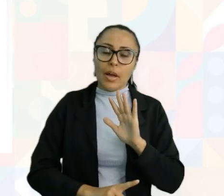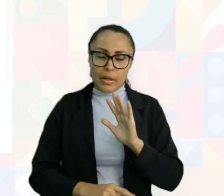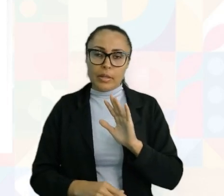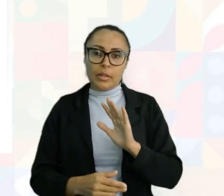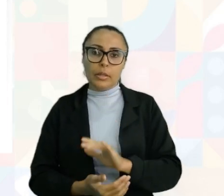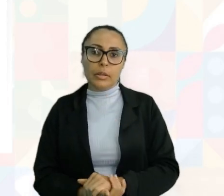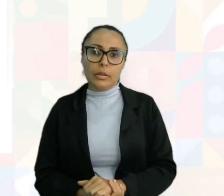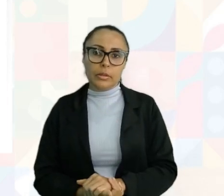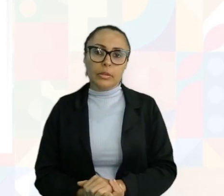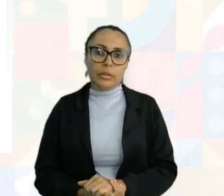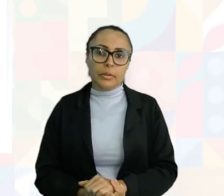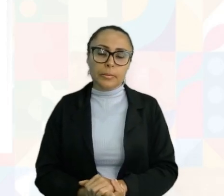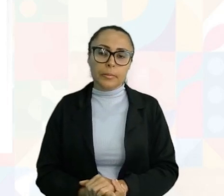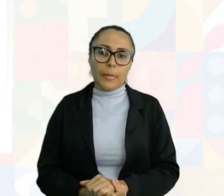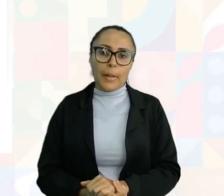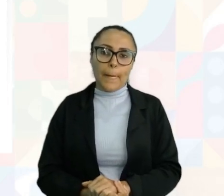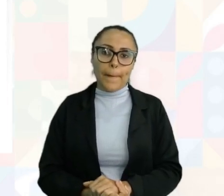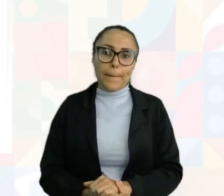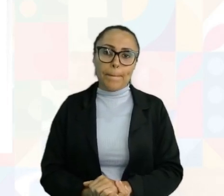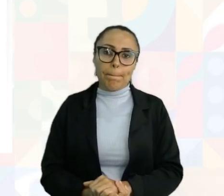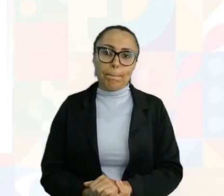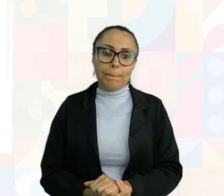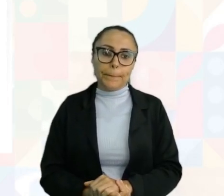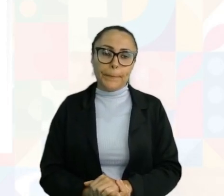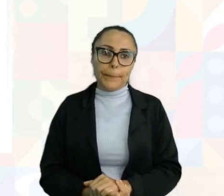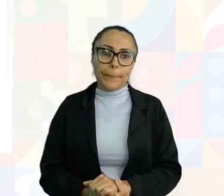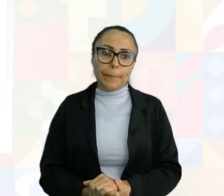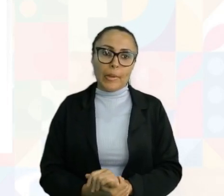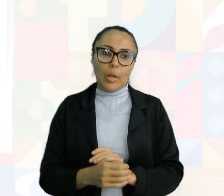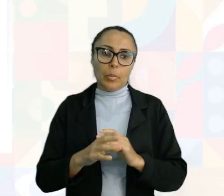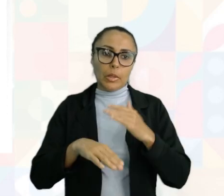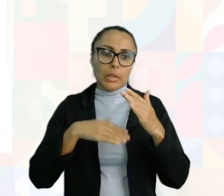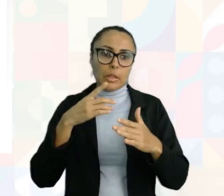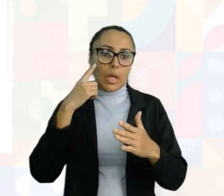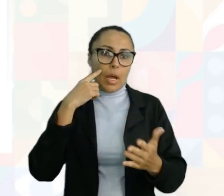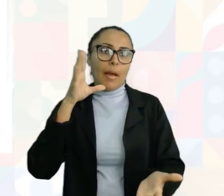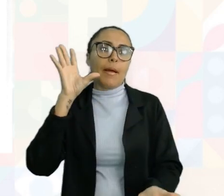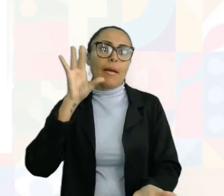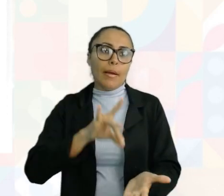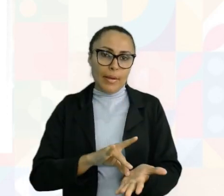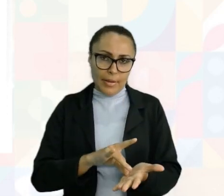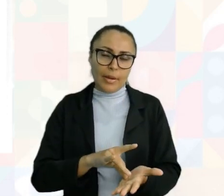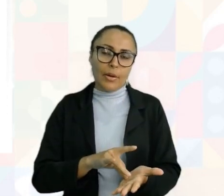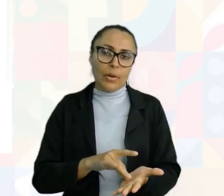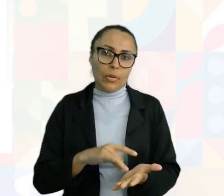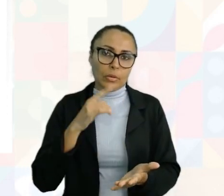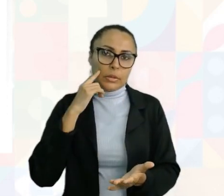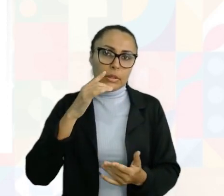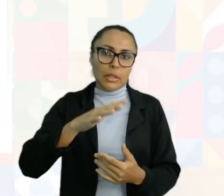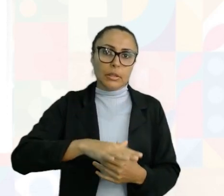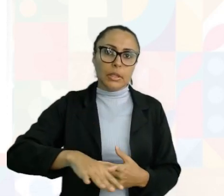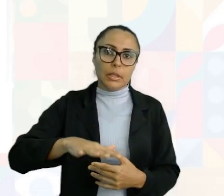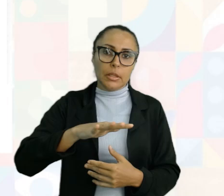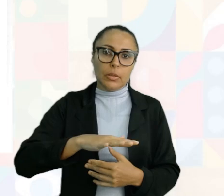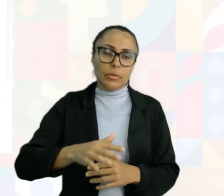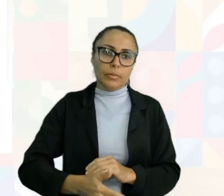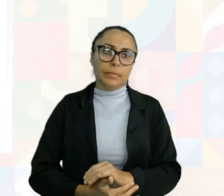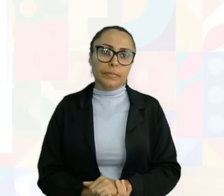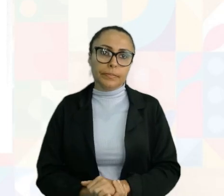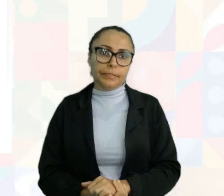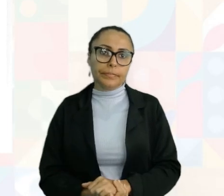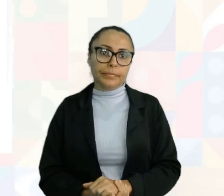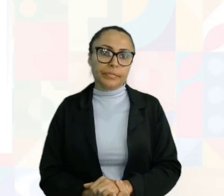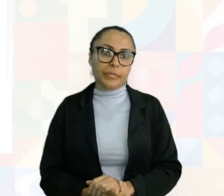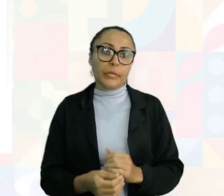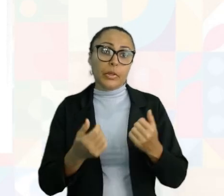não vai ter a verdadeira grandeza, ou seja, a medida exata, real daquela lateral do triângulo, como a gente está vendo ali. Então a